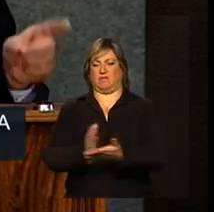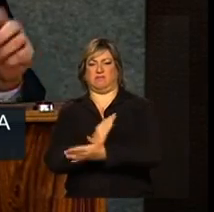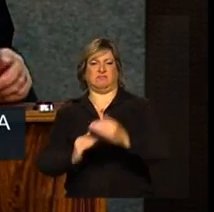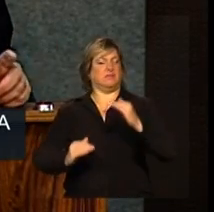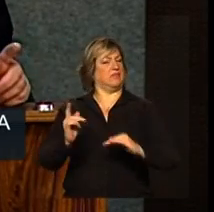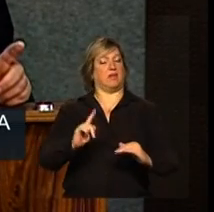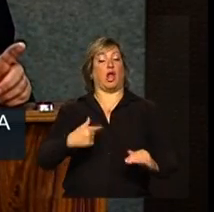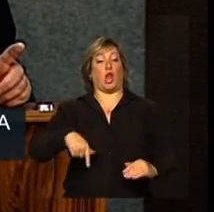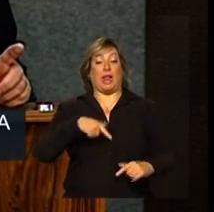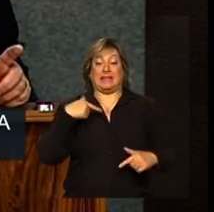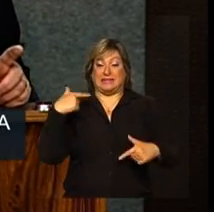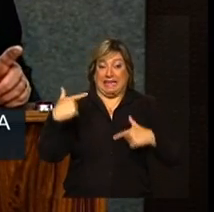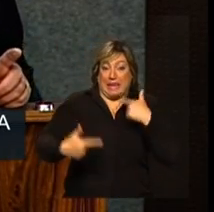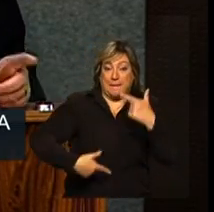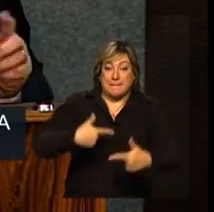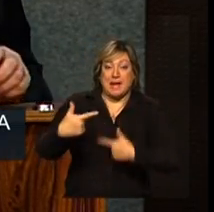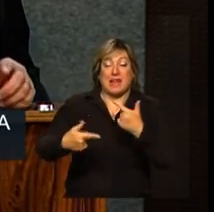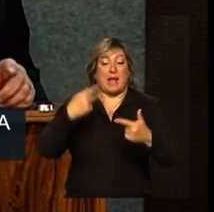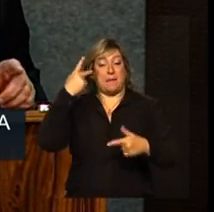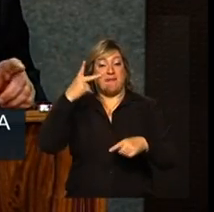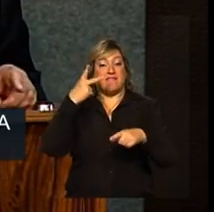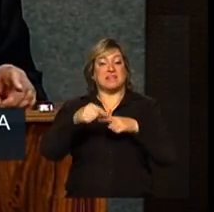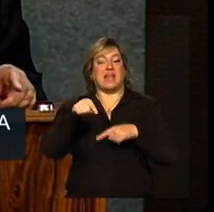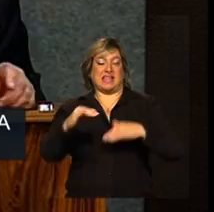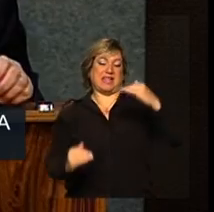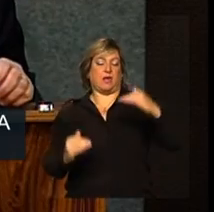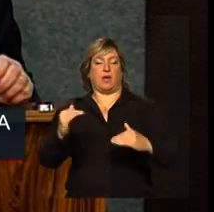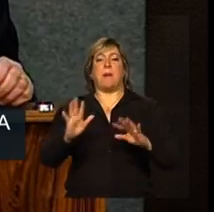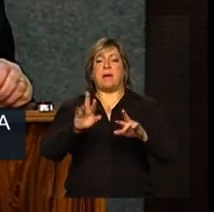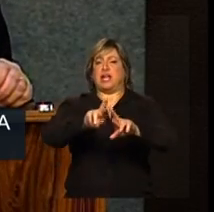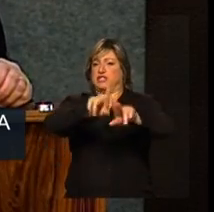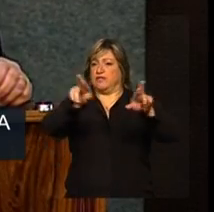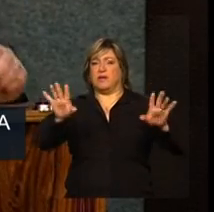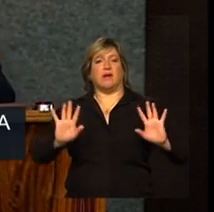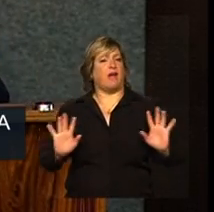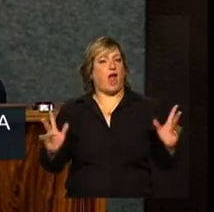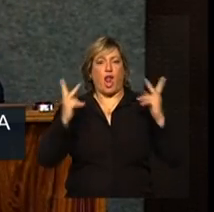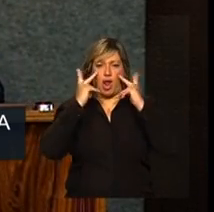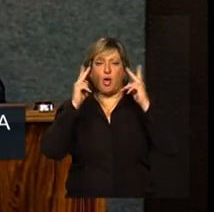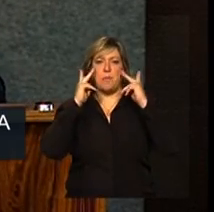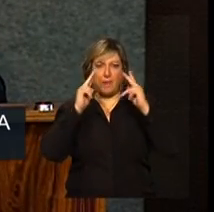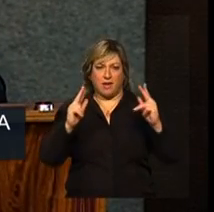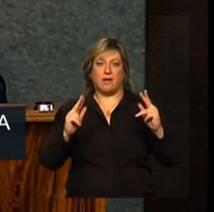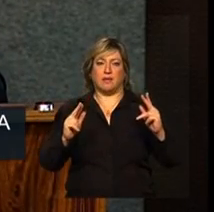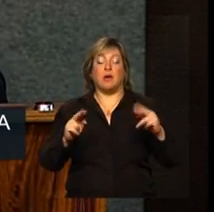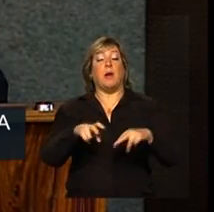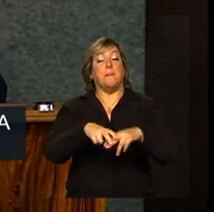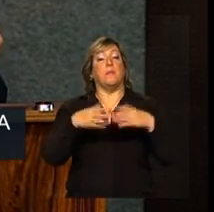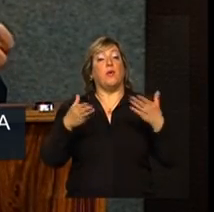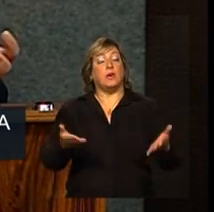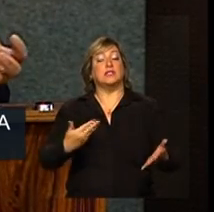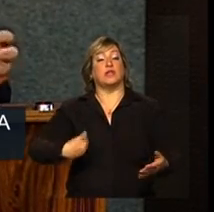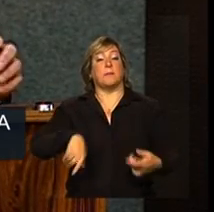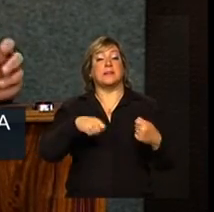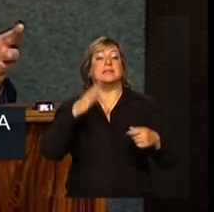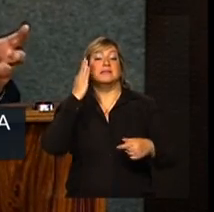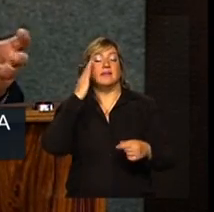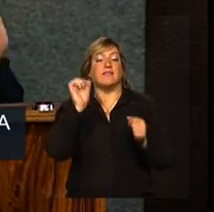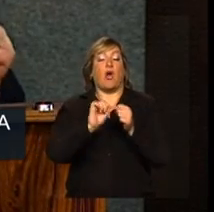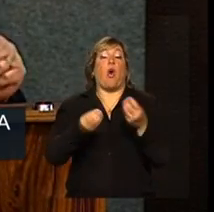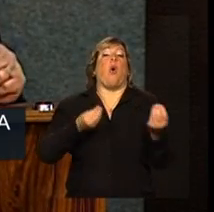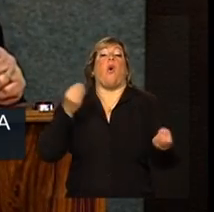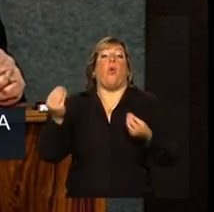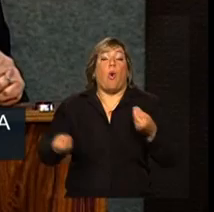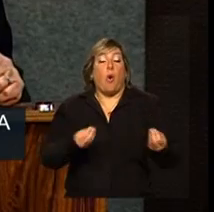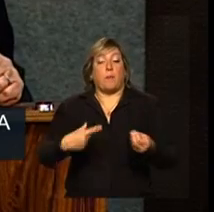que combater é a desigualdade. Mas a diferença, não. Por isso, nós precisamos saber como se comporta o